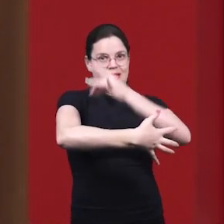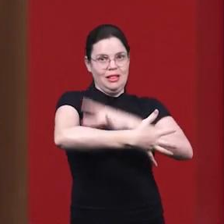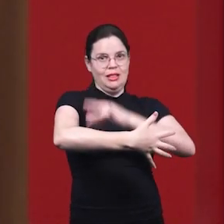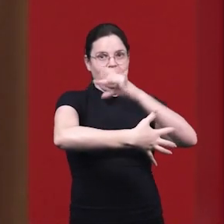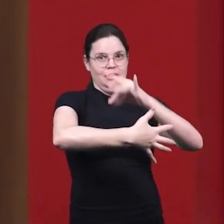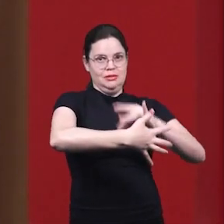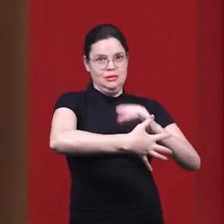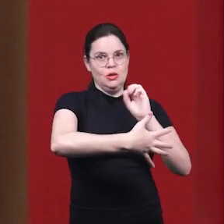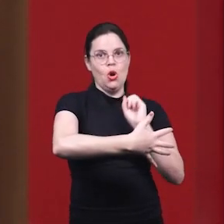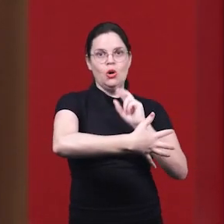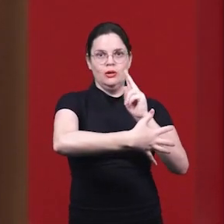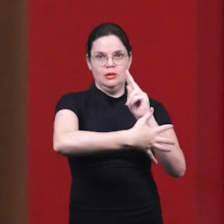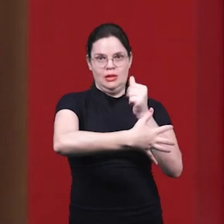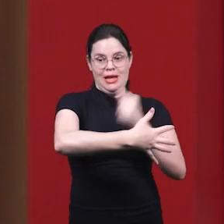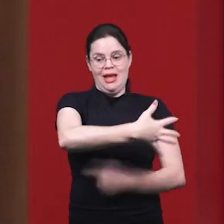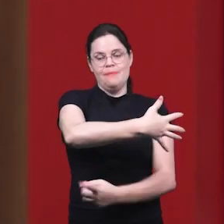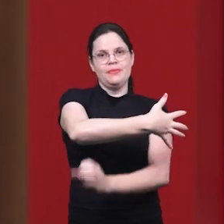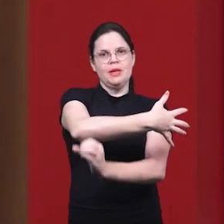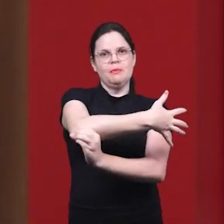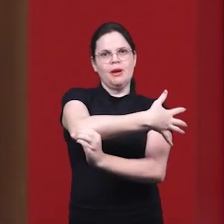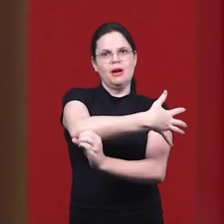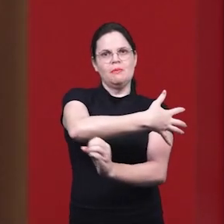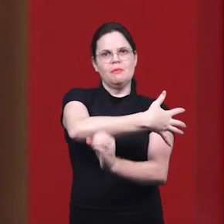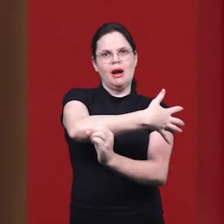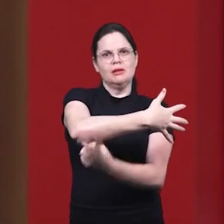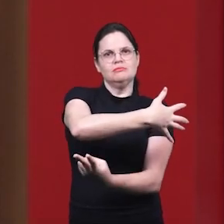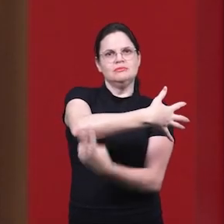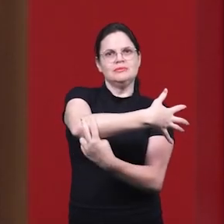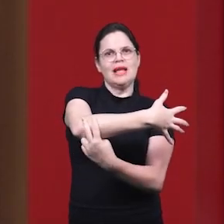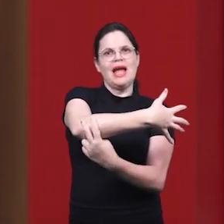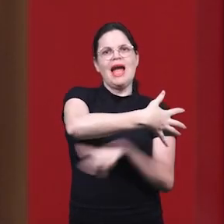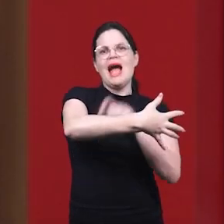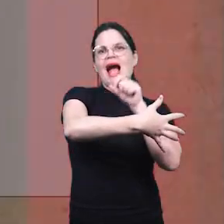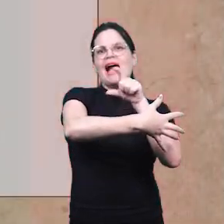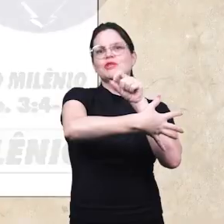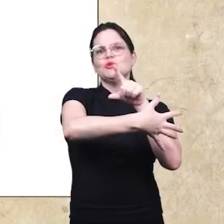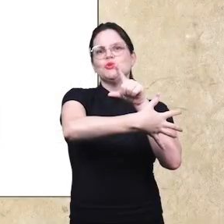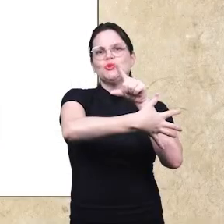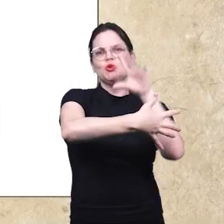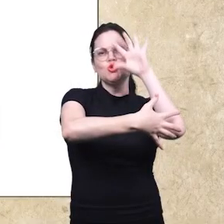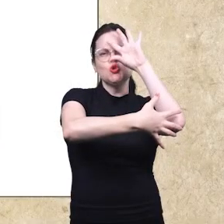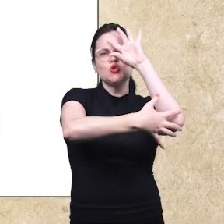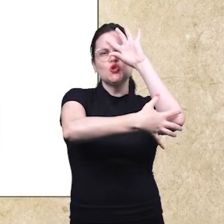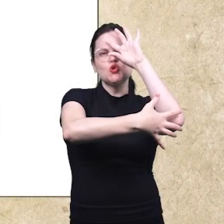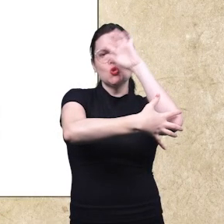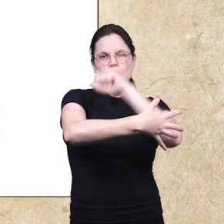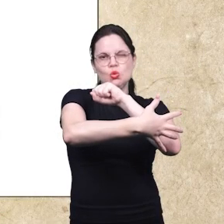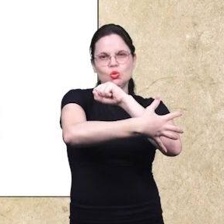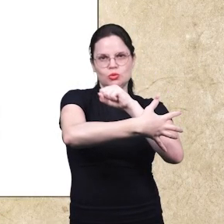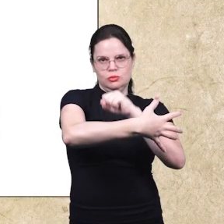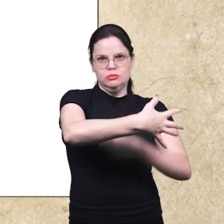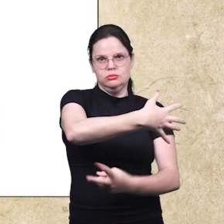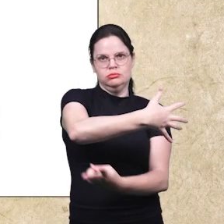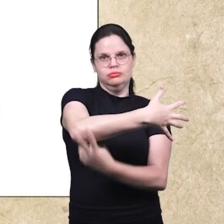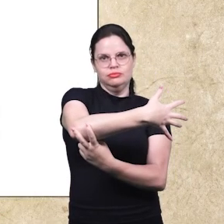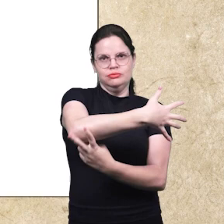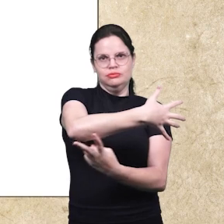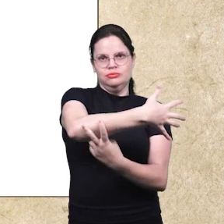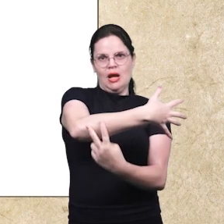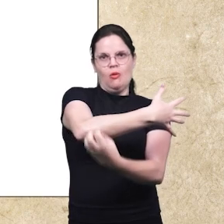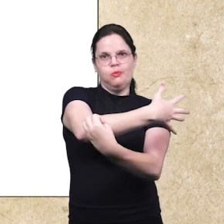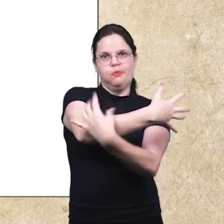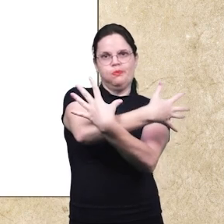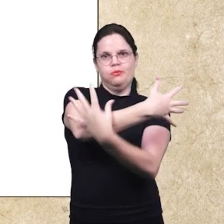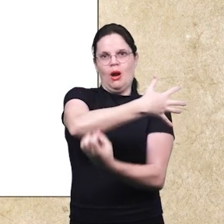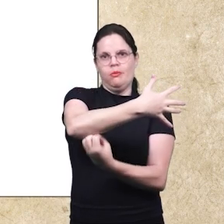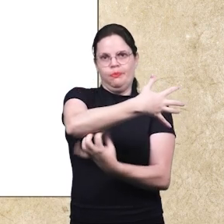nas bolas azuis escuras e com a figueira cheia de folhas, com muita vida. Jesus veio,